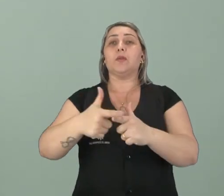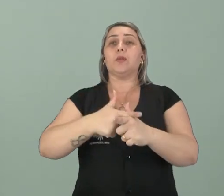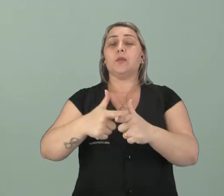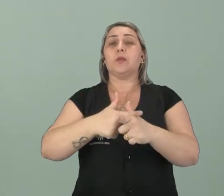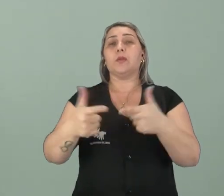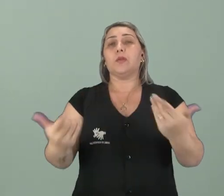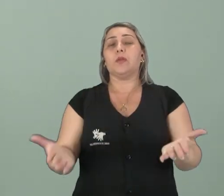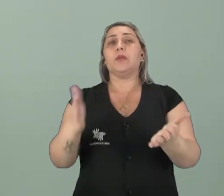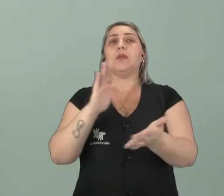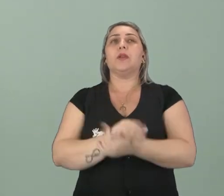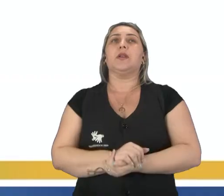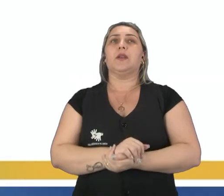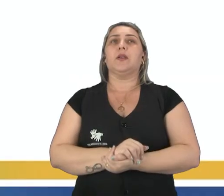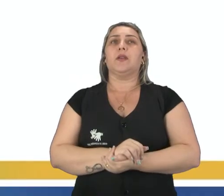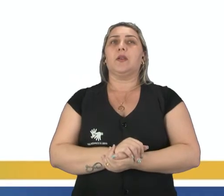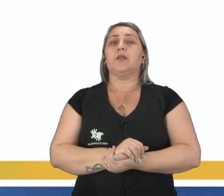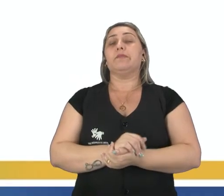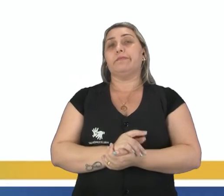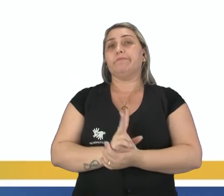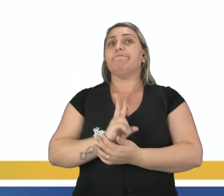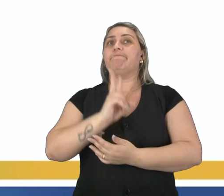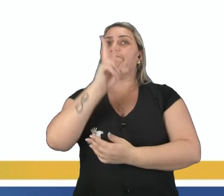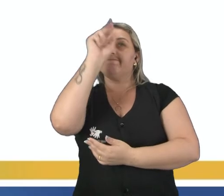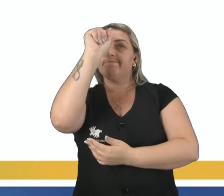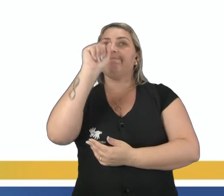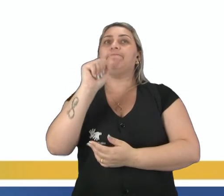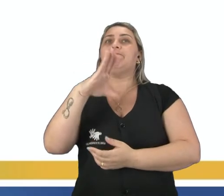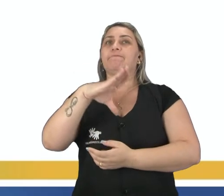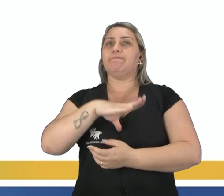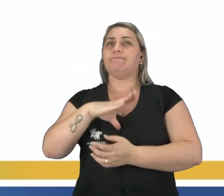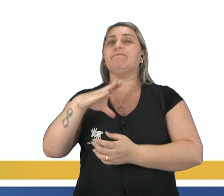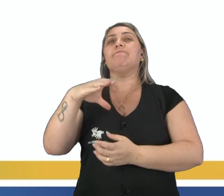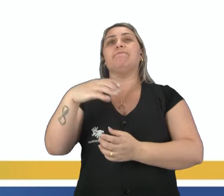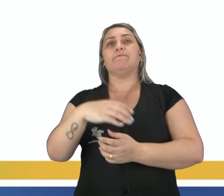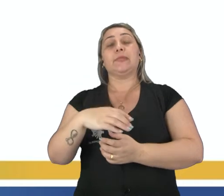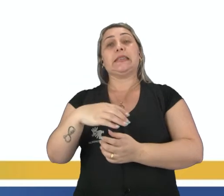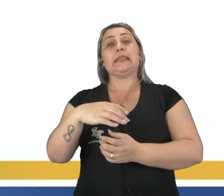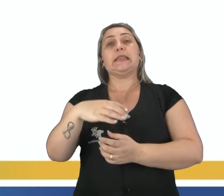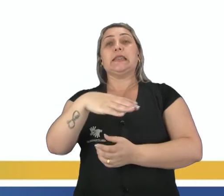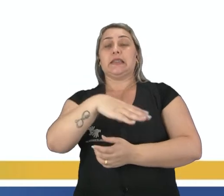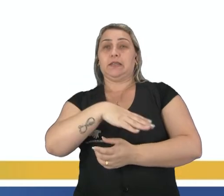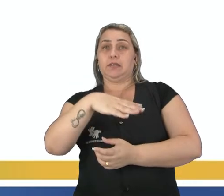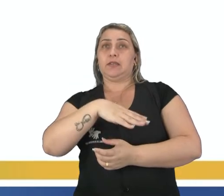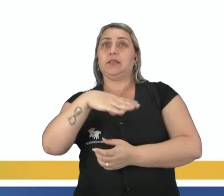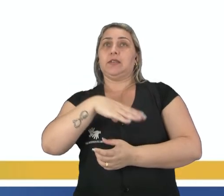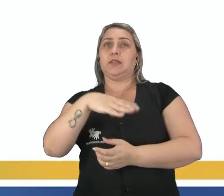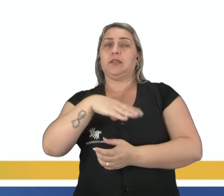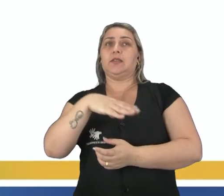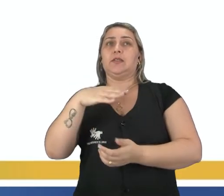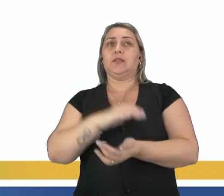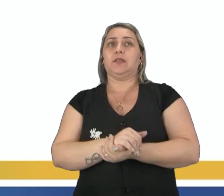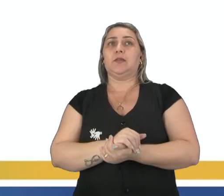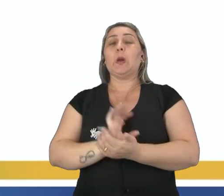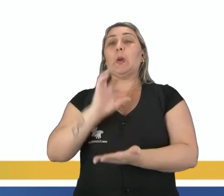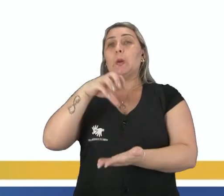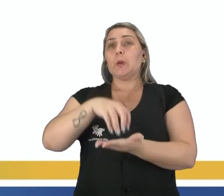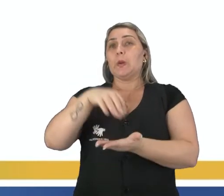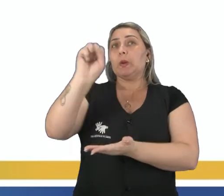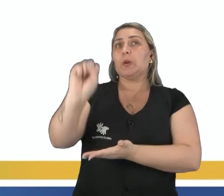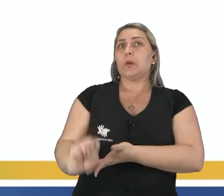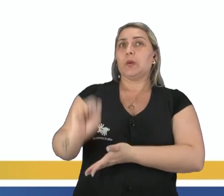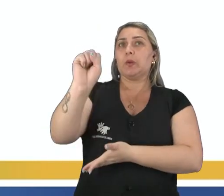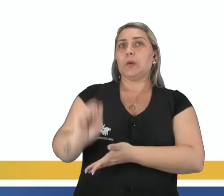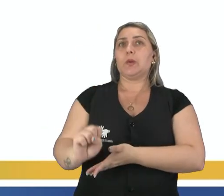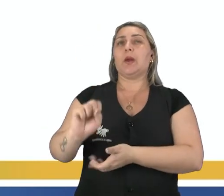problemas relativos a isso? Um deles é a forte urbanização de cidades de porte médio, sobretudo do Centro-Sul,